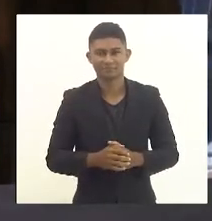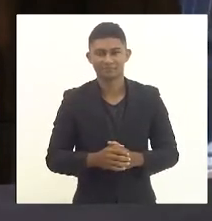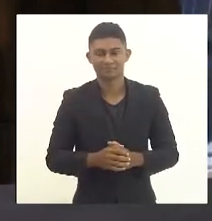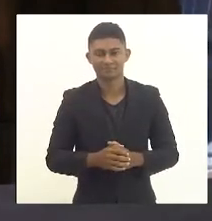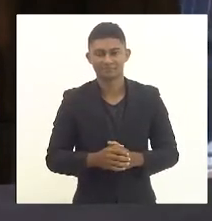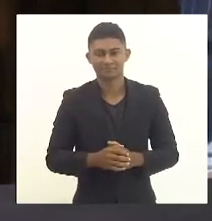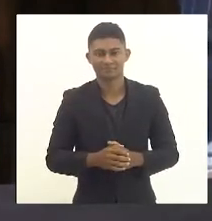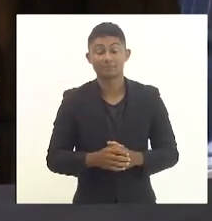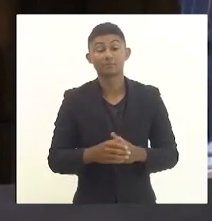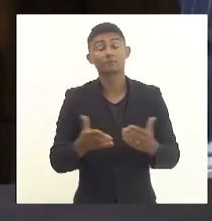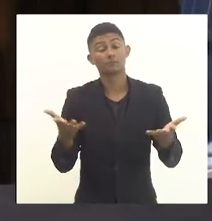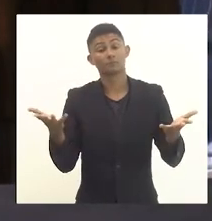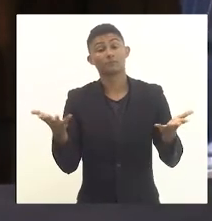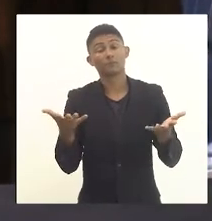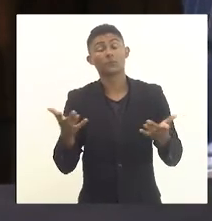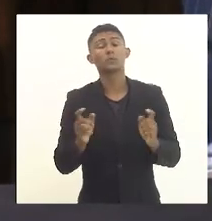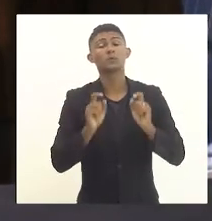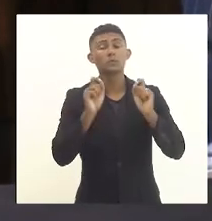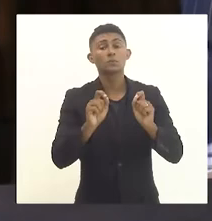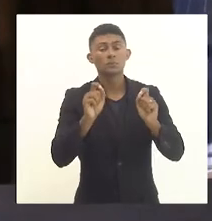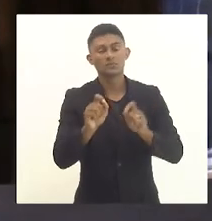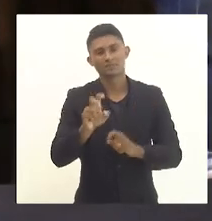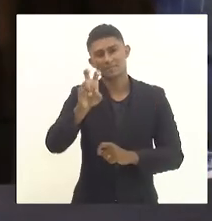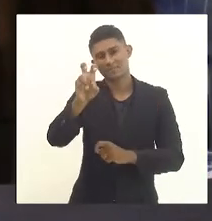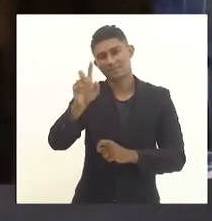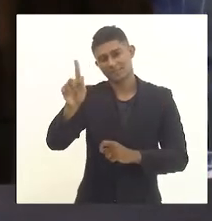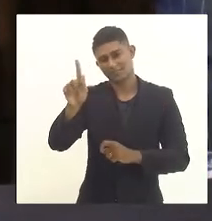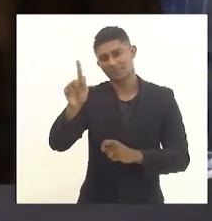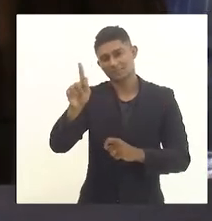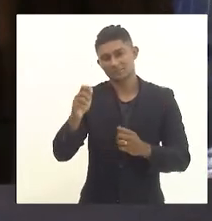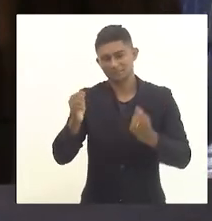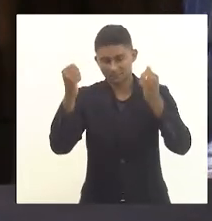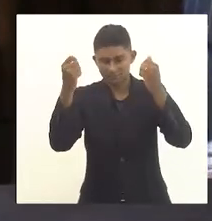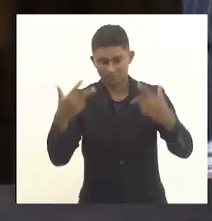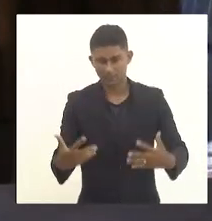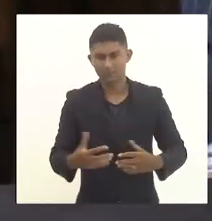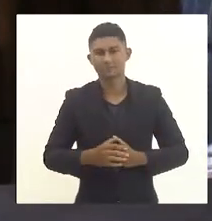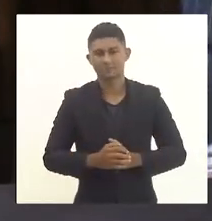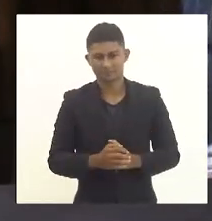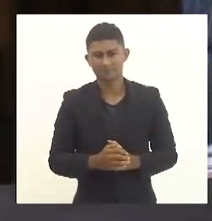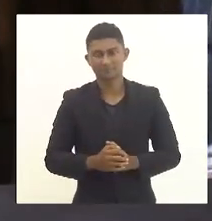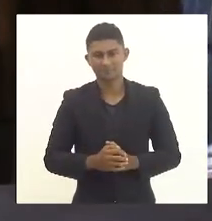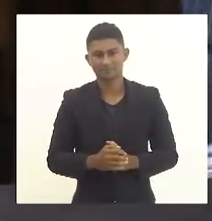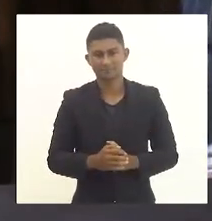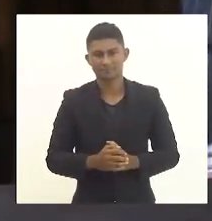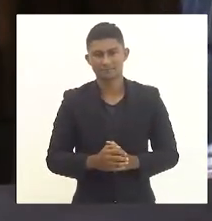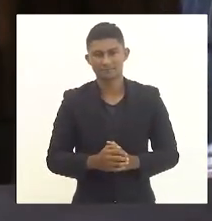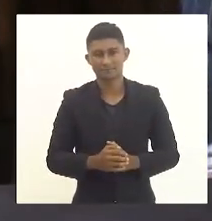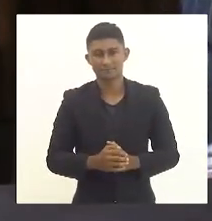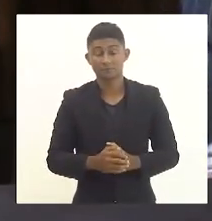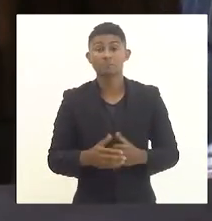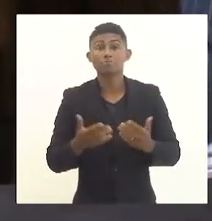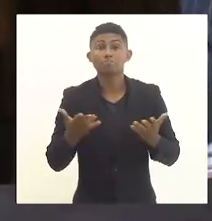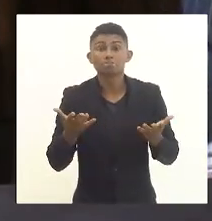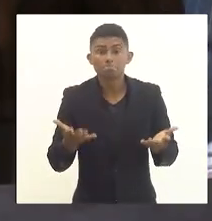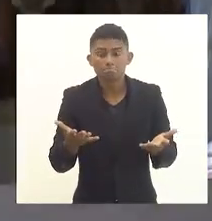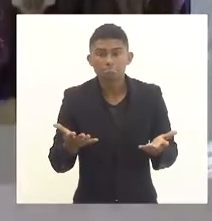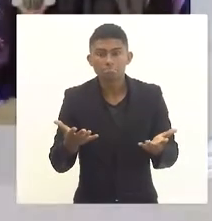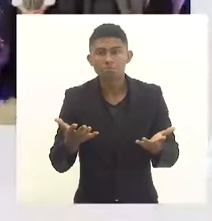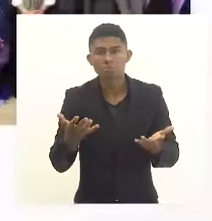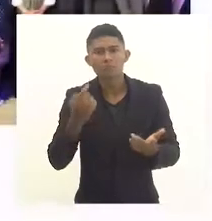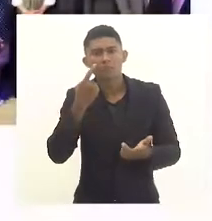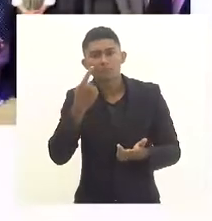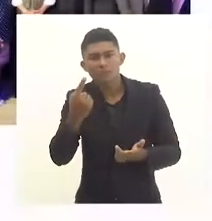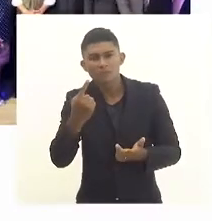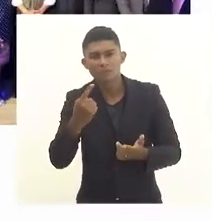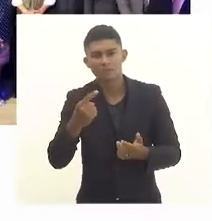Bom, e agora a gente começa na parte de 5G. Pode passar, por favor. Então, a gente lançou junto com a BDI, com a Nokia,